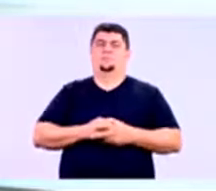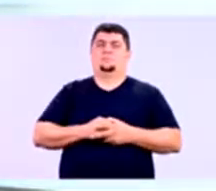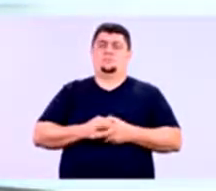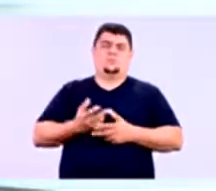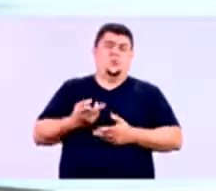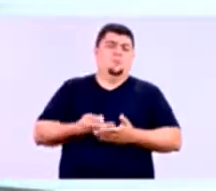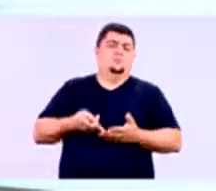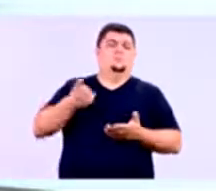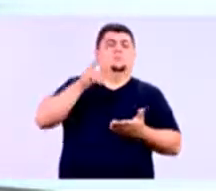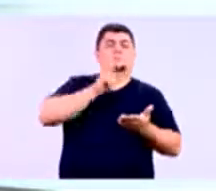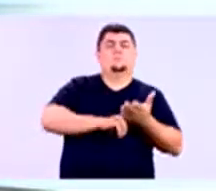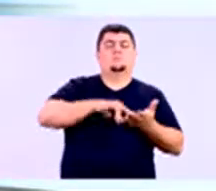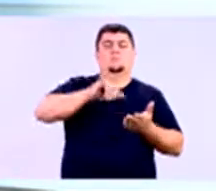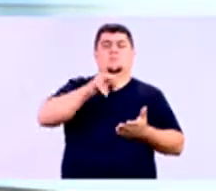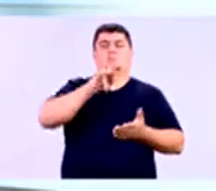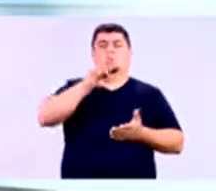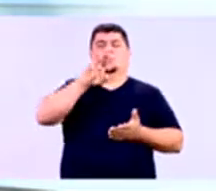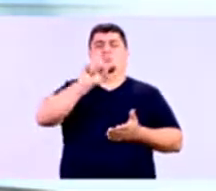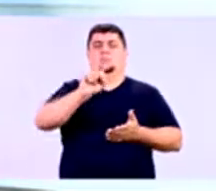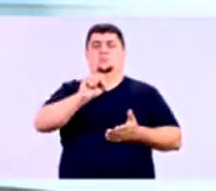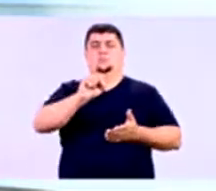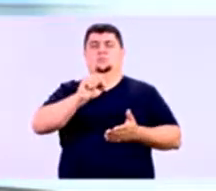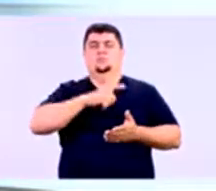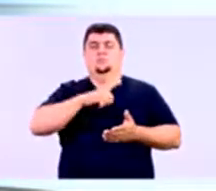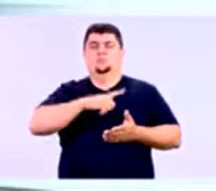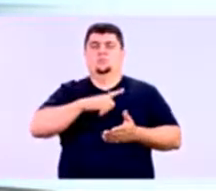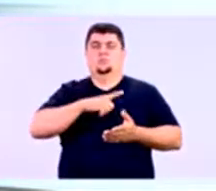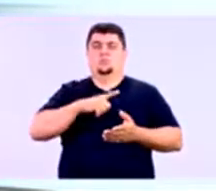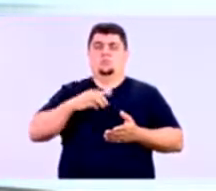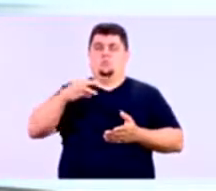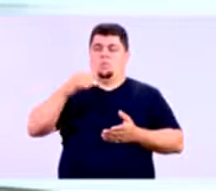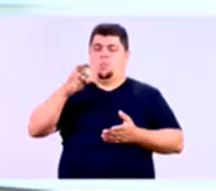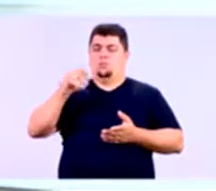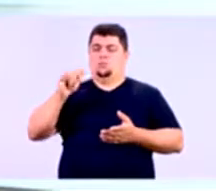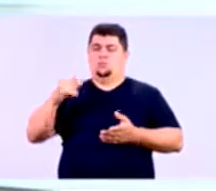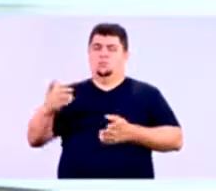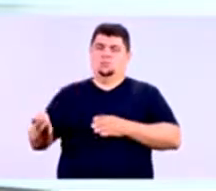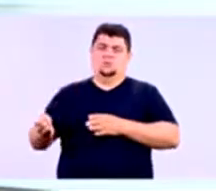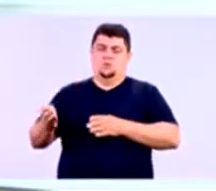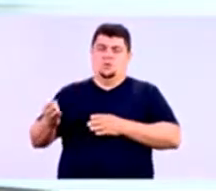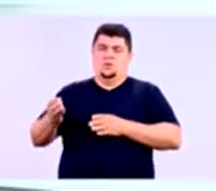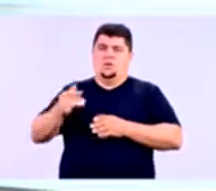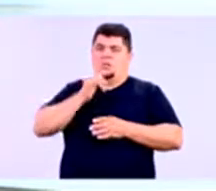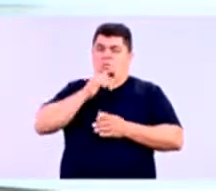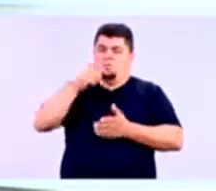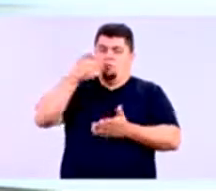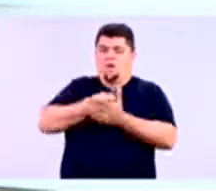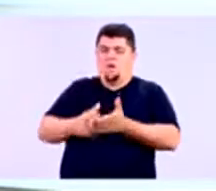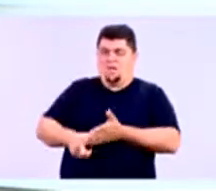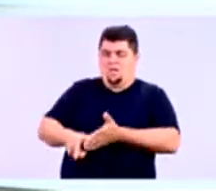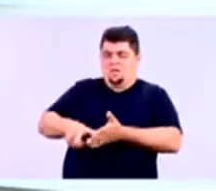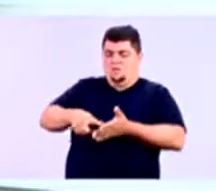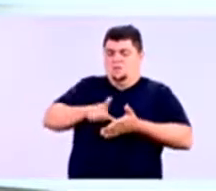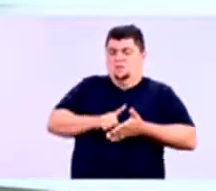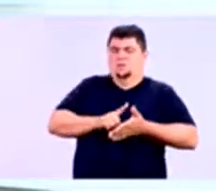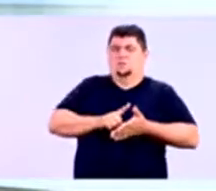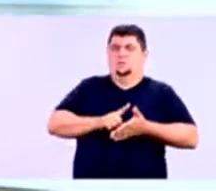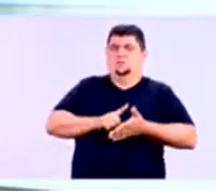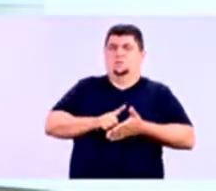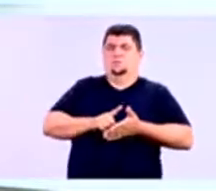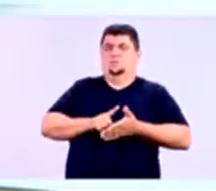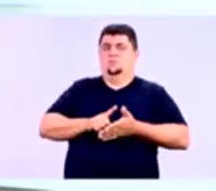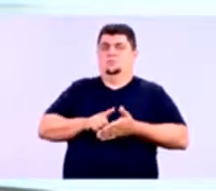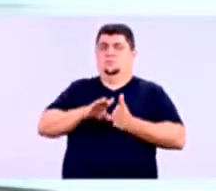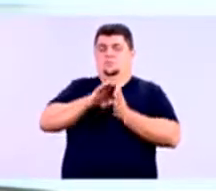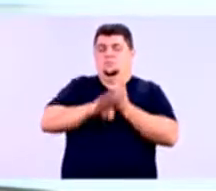dos juros é quando você traz o montante para uma data próxima da presente, ou seja, você concede